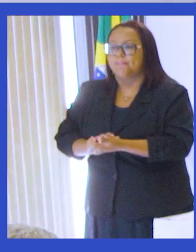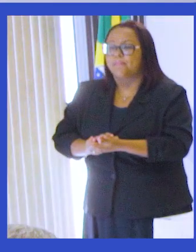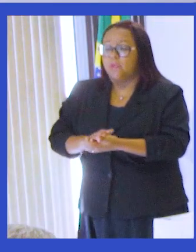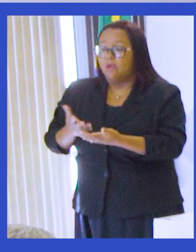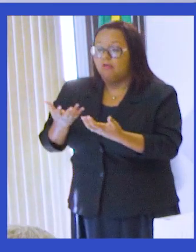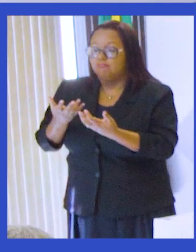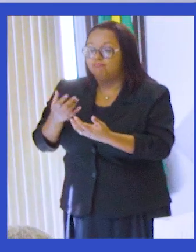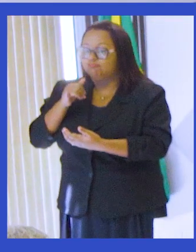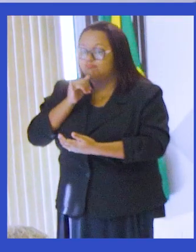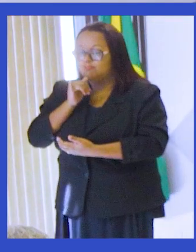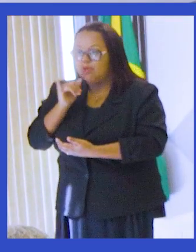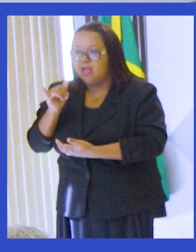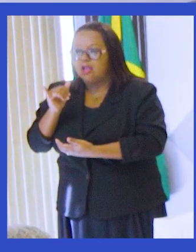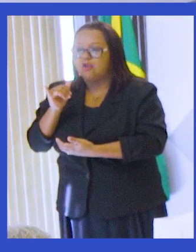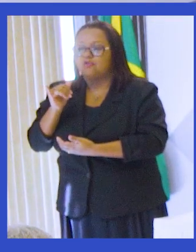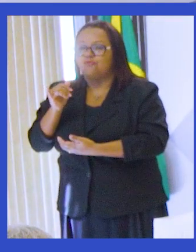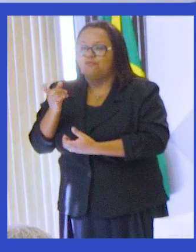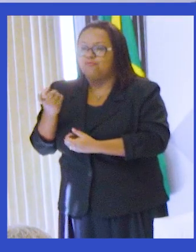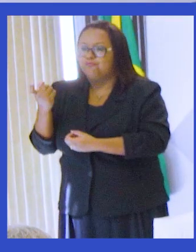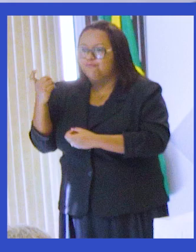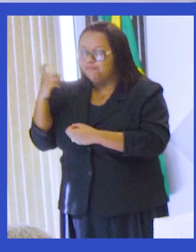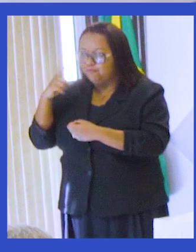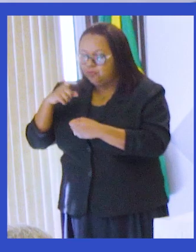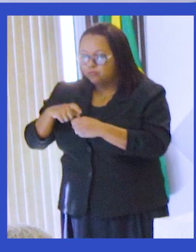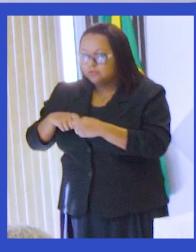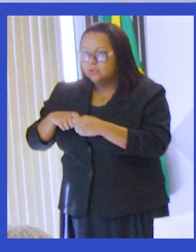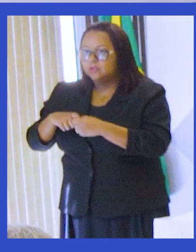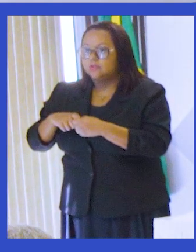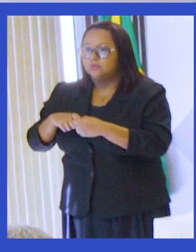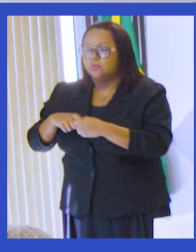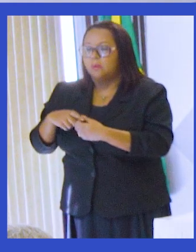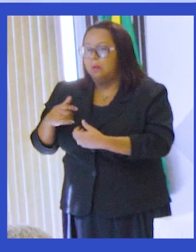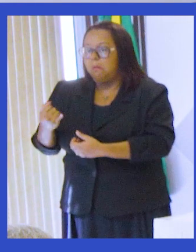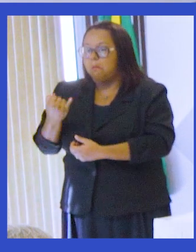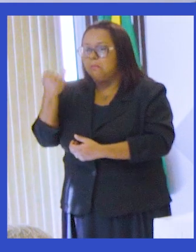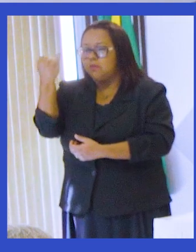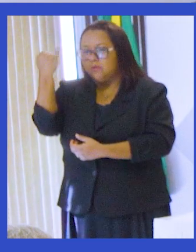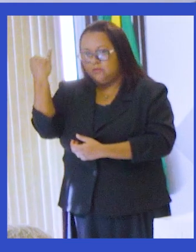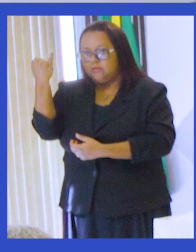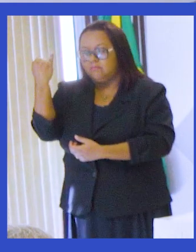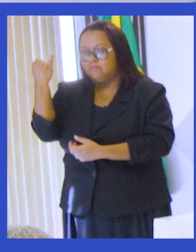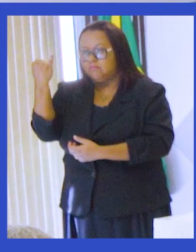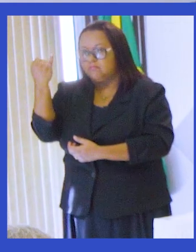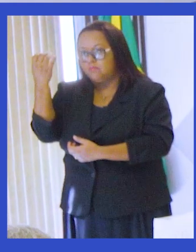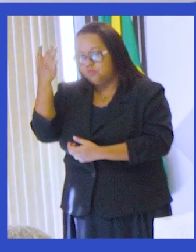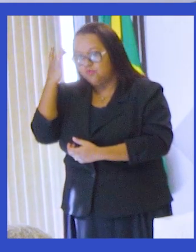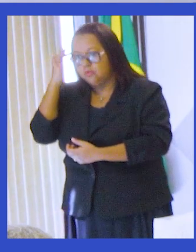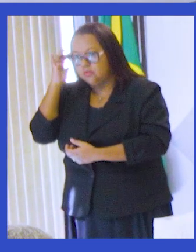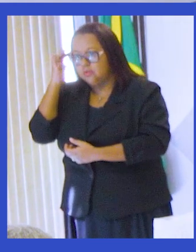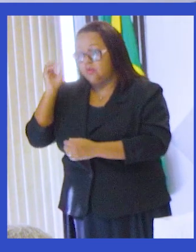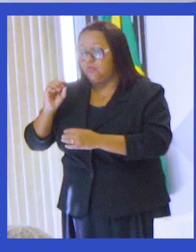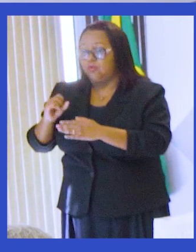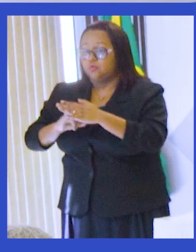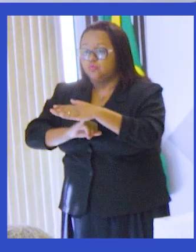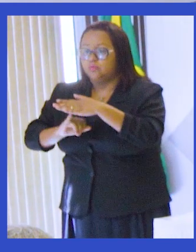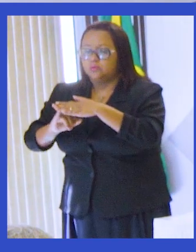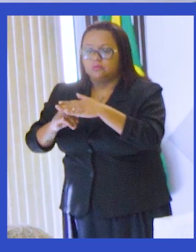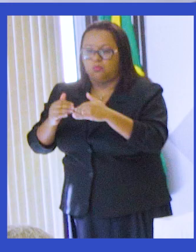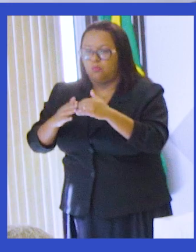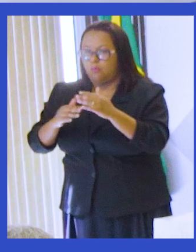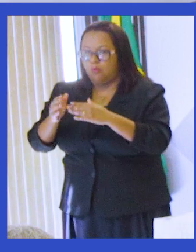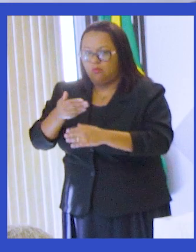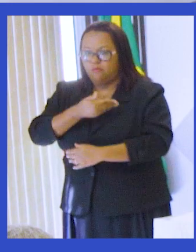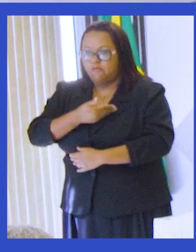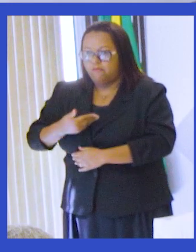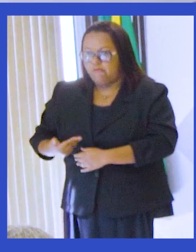Nós estamos restabelecendo, que eu acho que é uma das coisas mais importantes para qualquer instituição pública ou qualquer